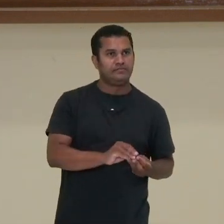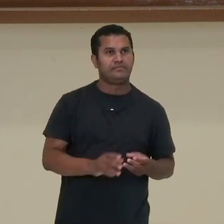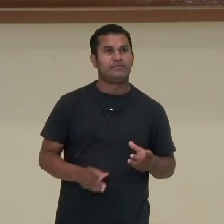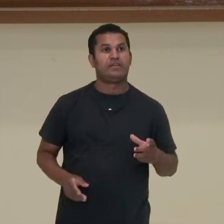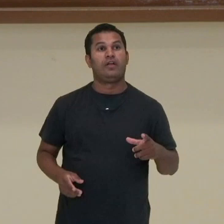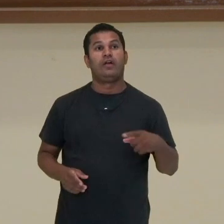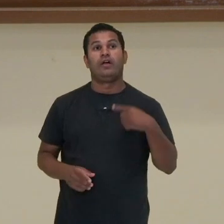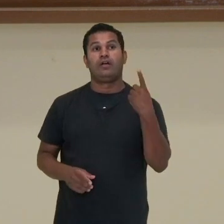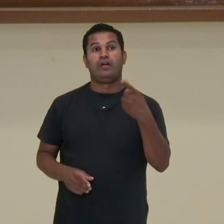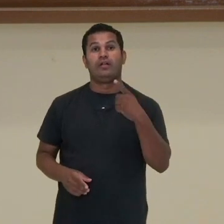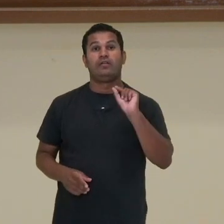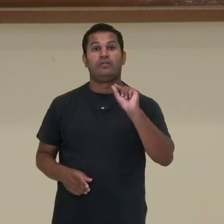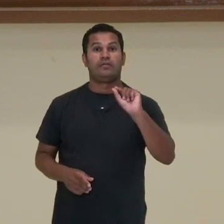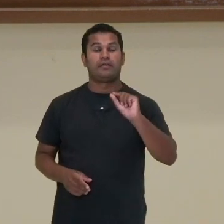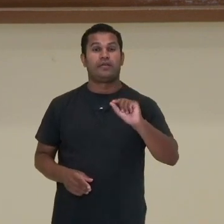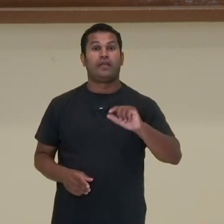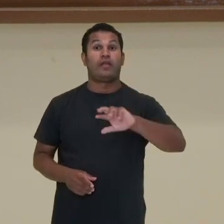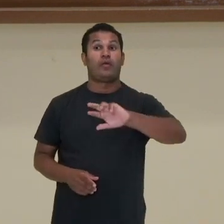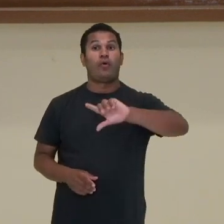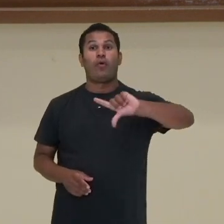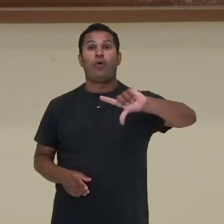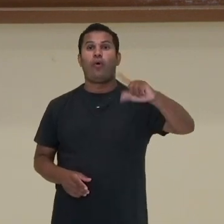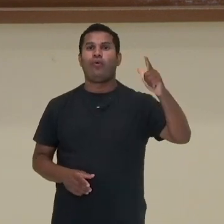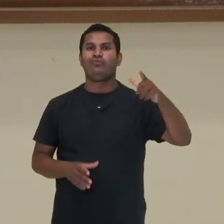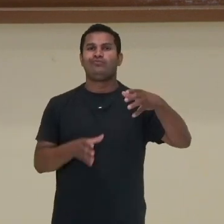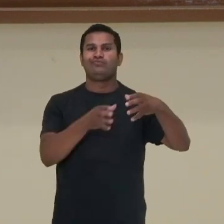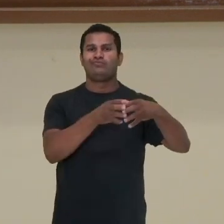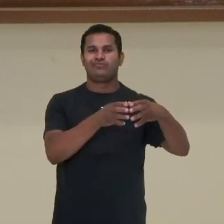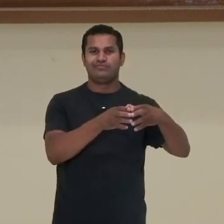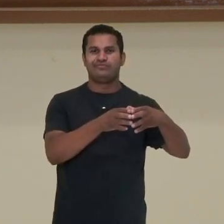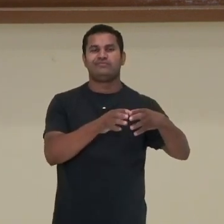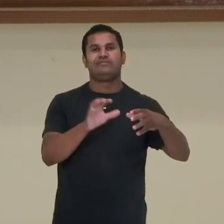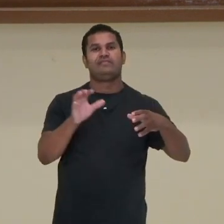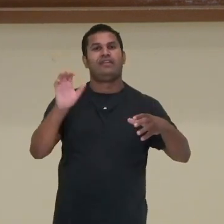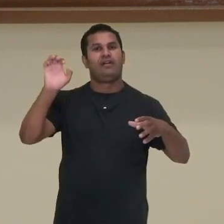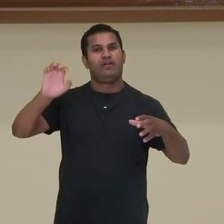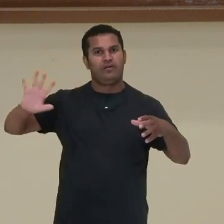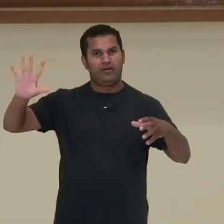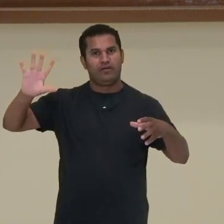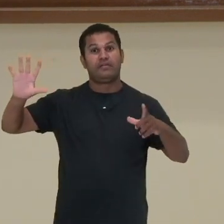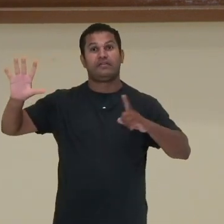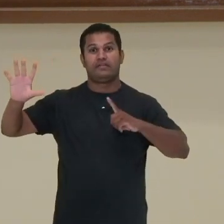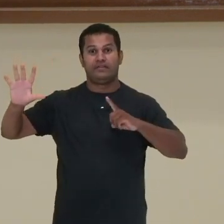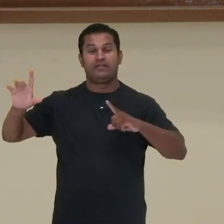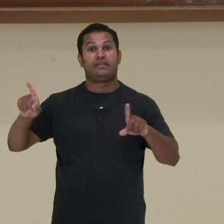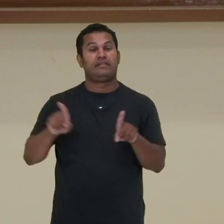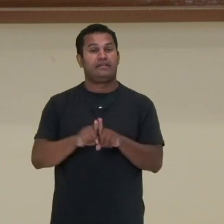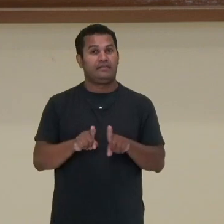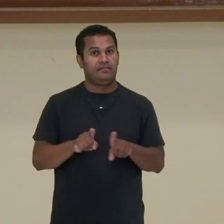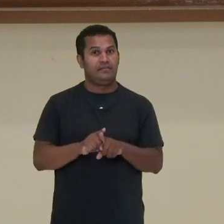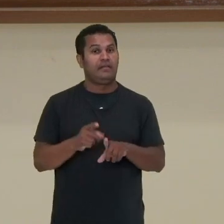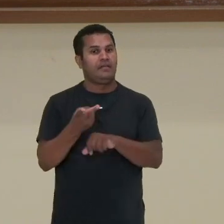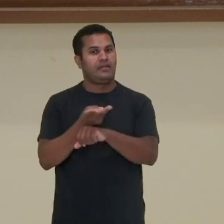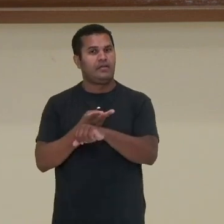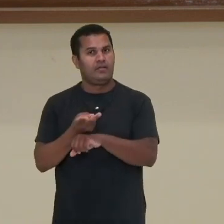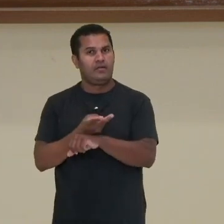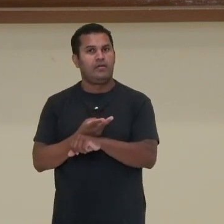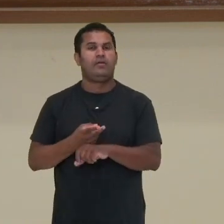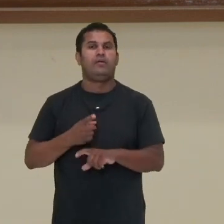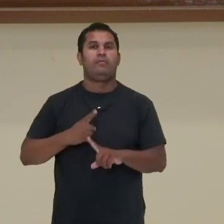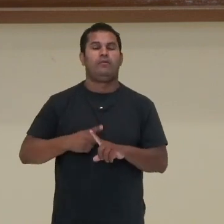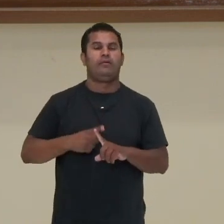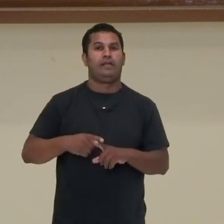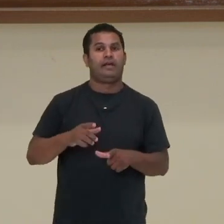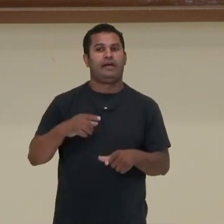monarquias que também se lançaram às grandes navegações. É importante a gente pensar que, obviamente, depois que Portugal